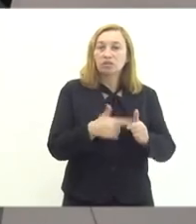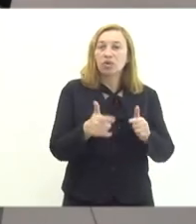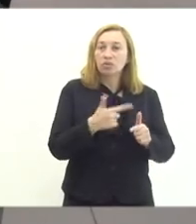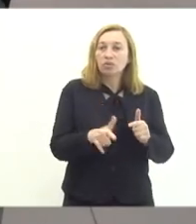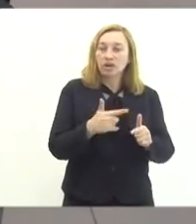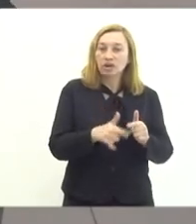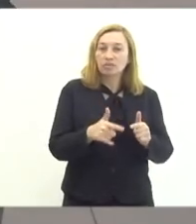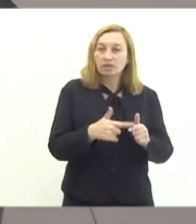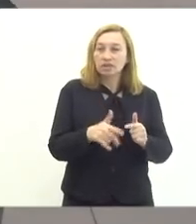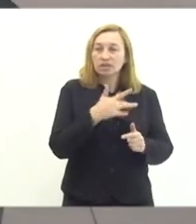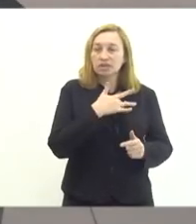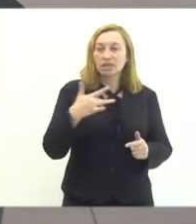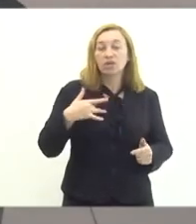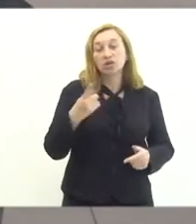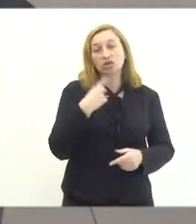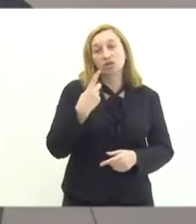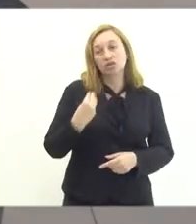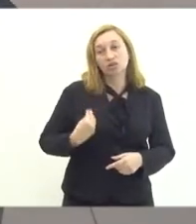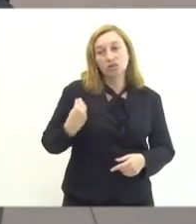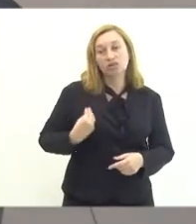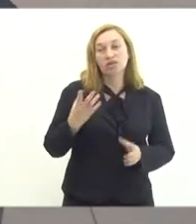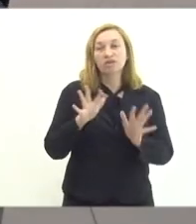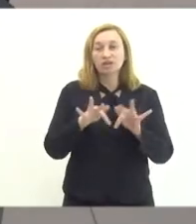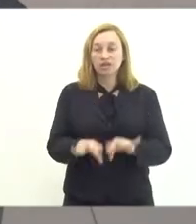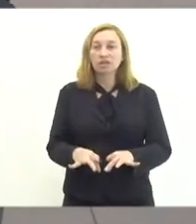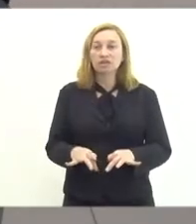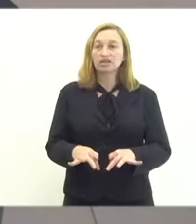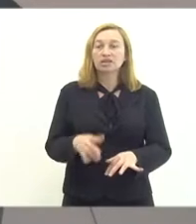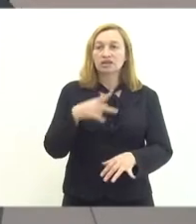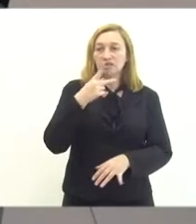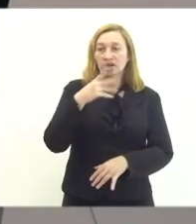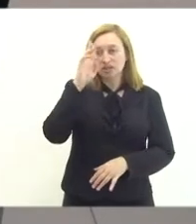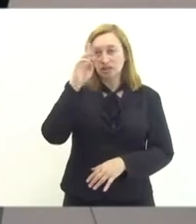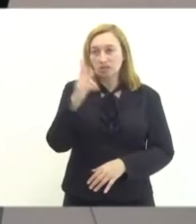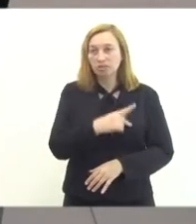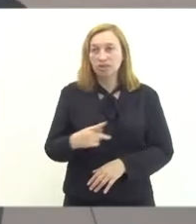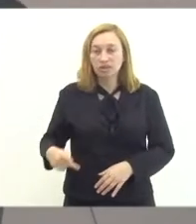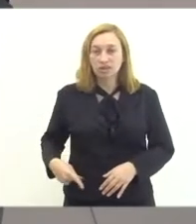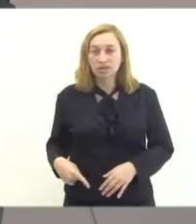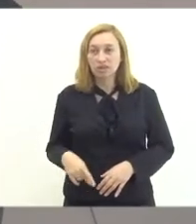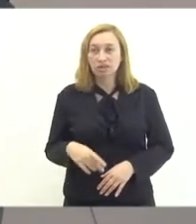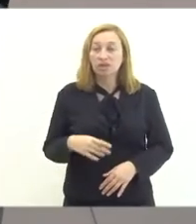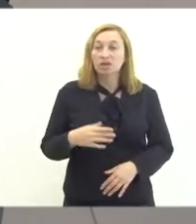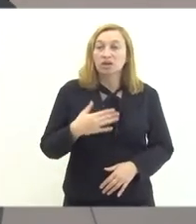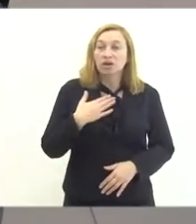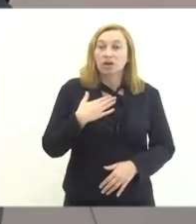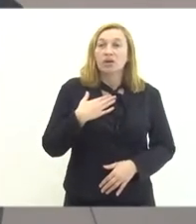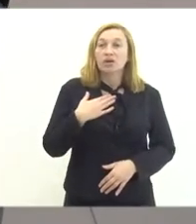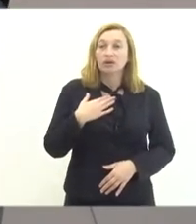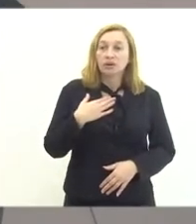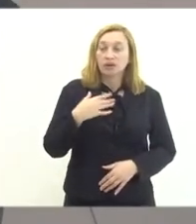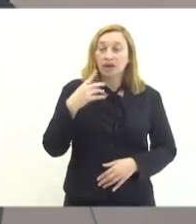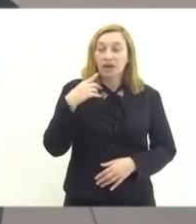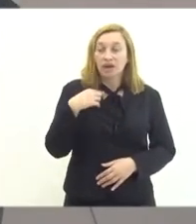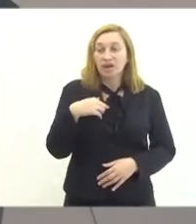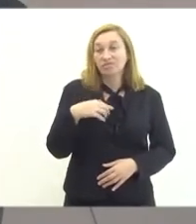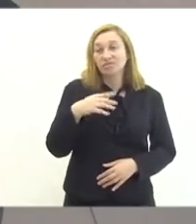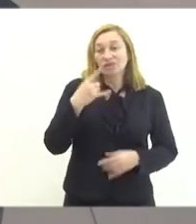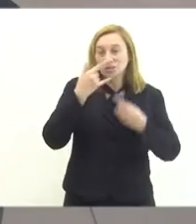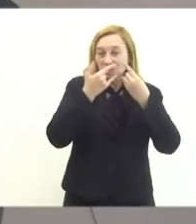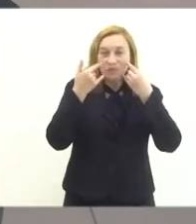vivemos em razão da droga são tão encerra que a fala Presidente brigada estou um pouco sem ar por conta da mágica